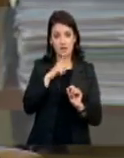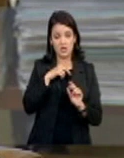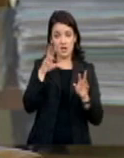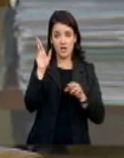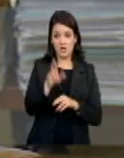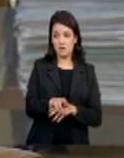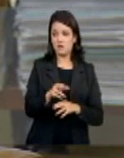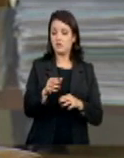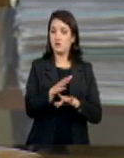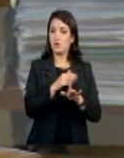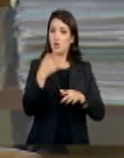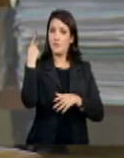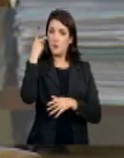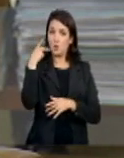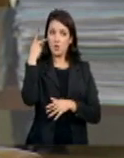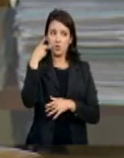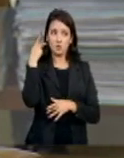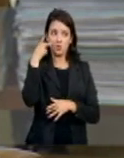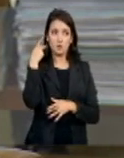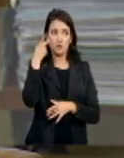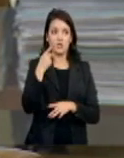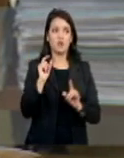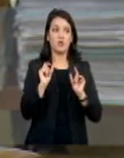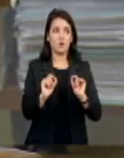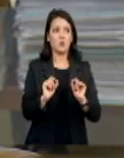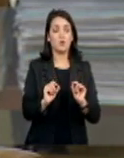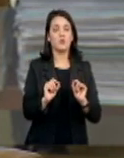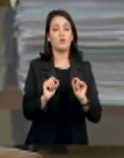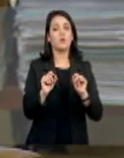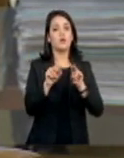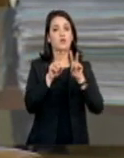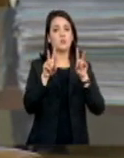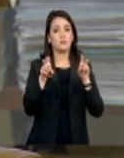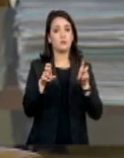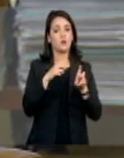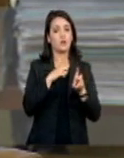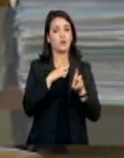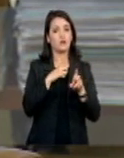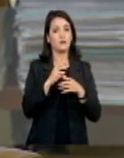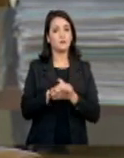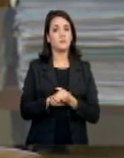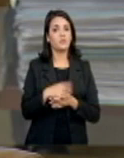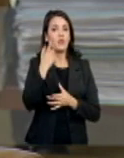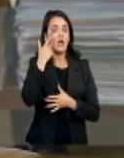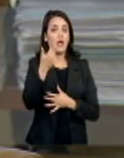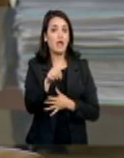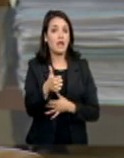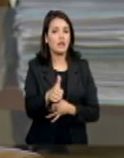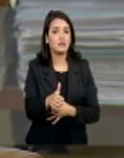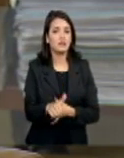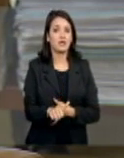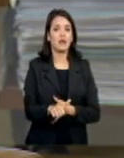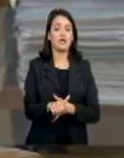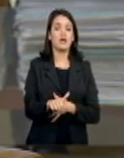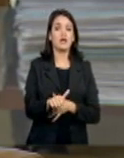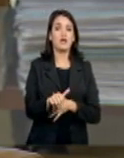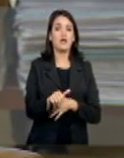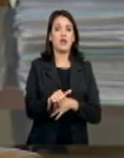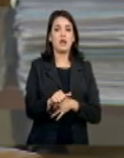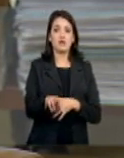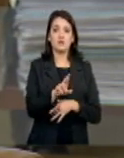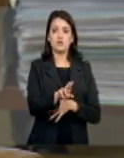geral da república no ponto em que sustenta que a análise do presente recurso ordinário deve ser